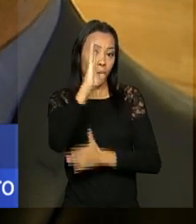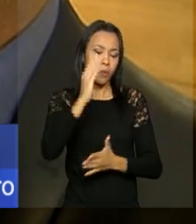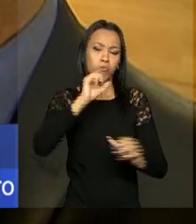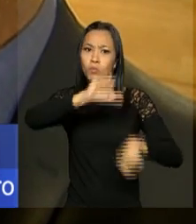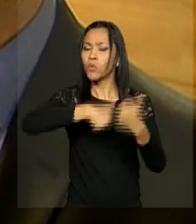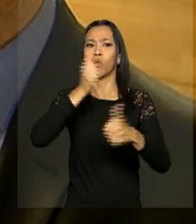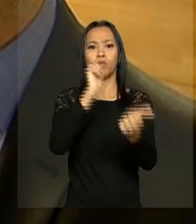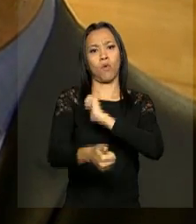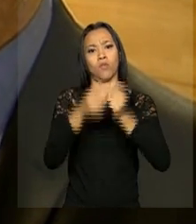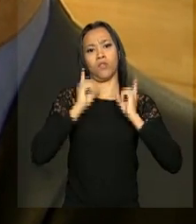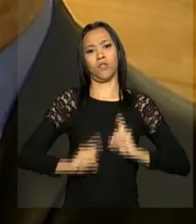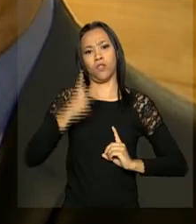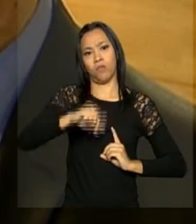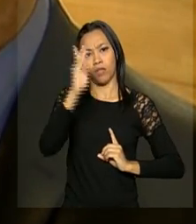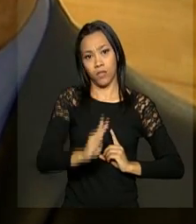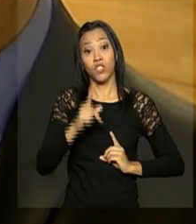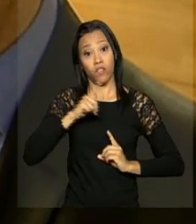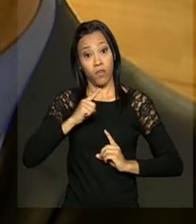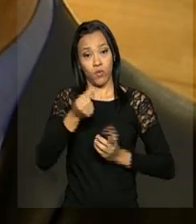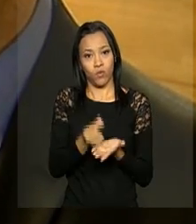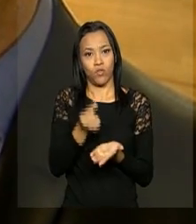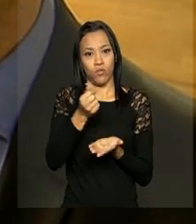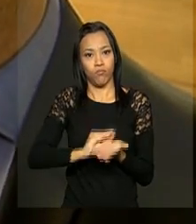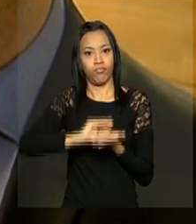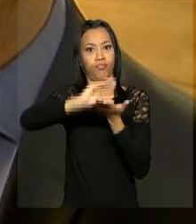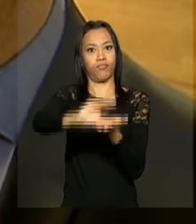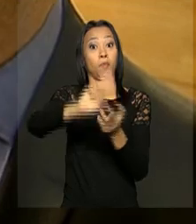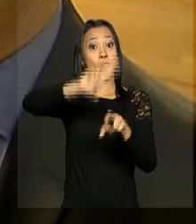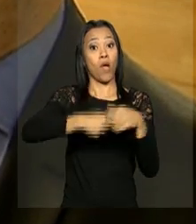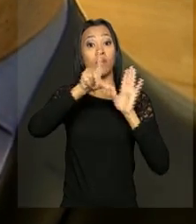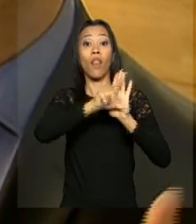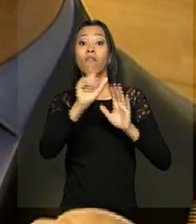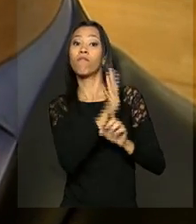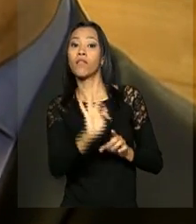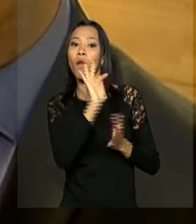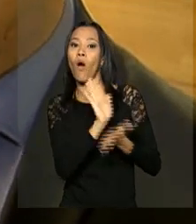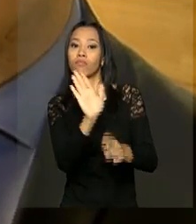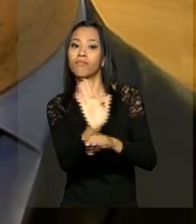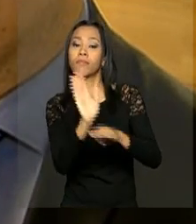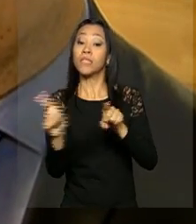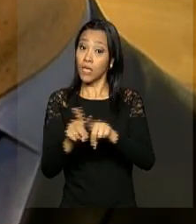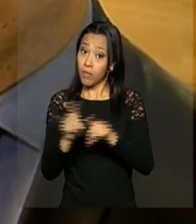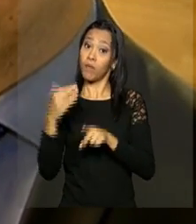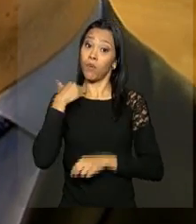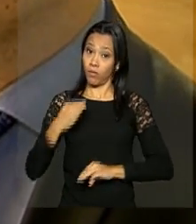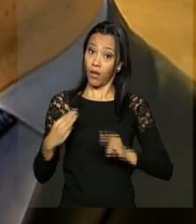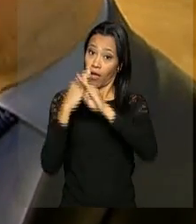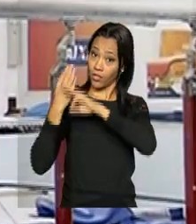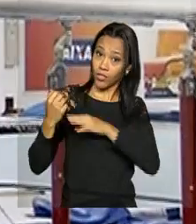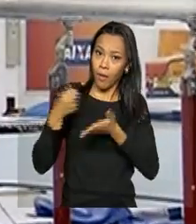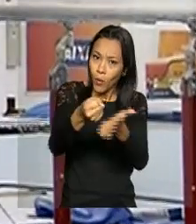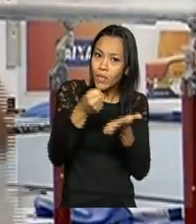país. Ano passado, nós tivemos um acréscimo no percentual devido à sanção de uma lei federal, além da Caixa, que é a nossa patrocinadora aí